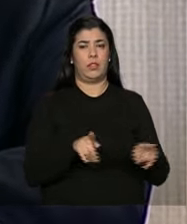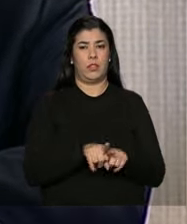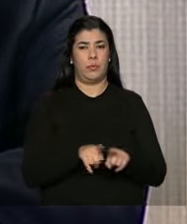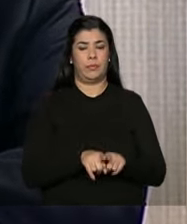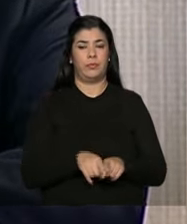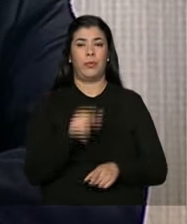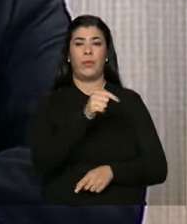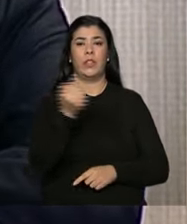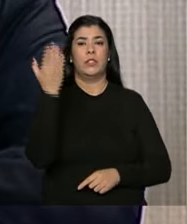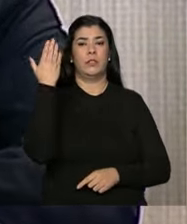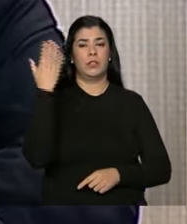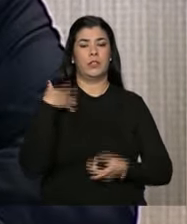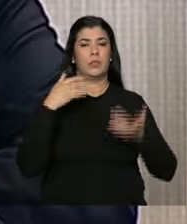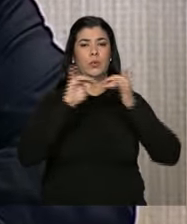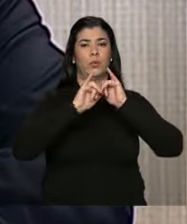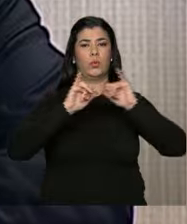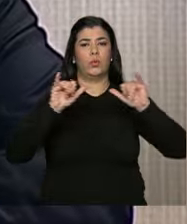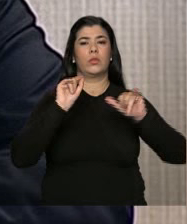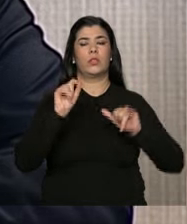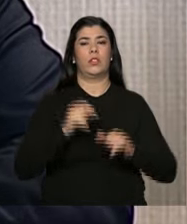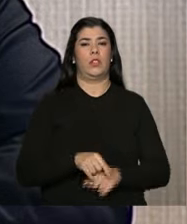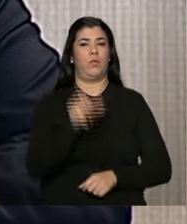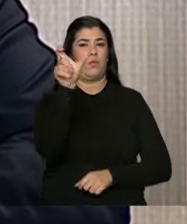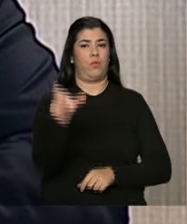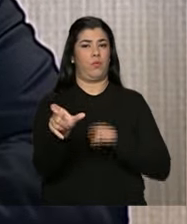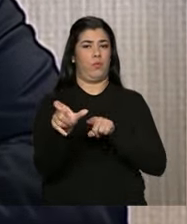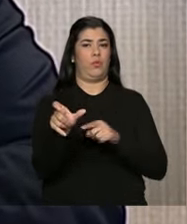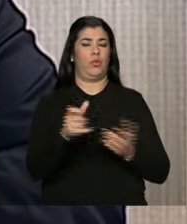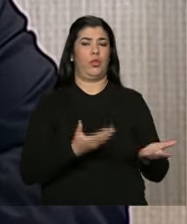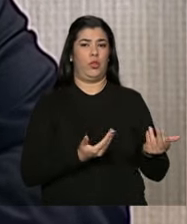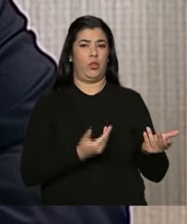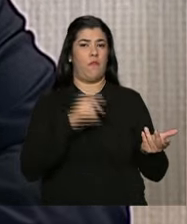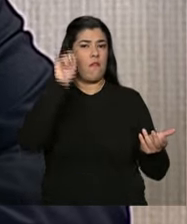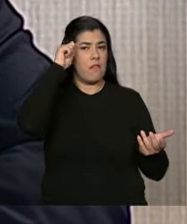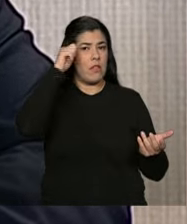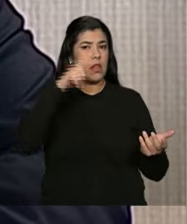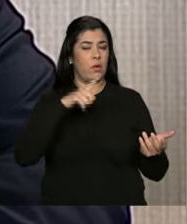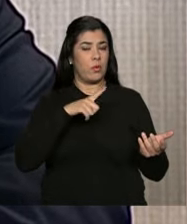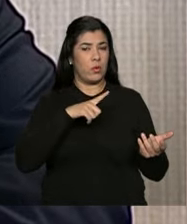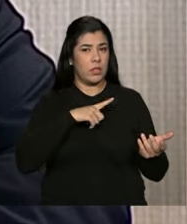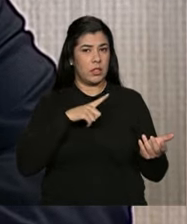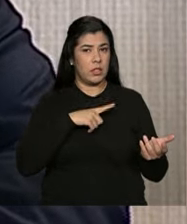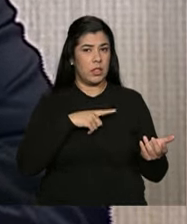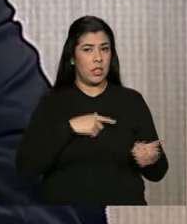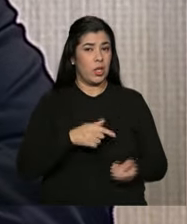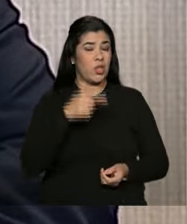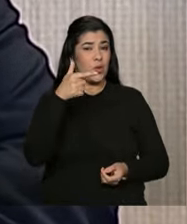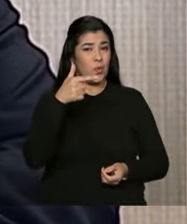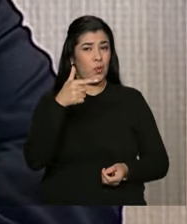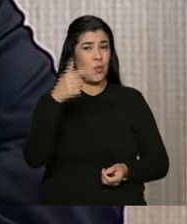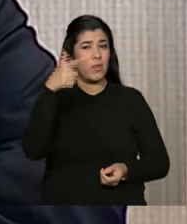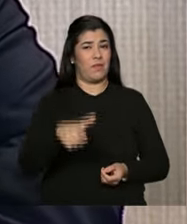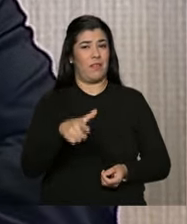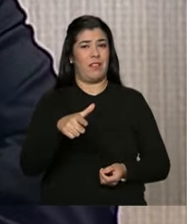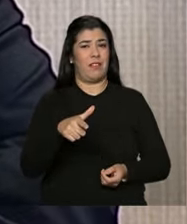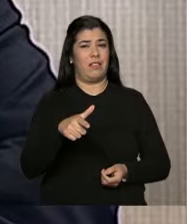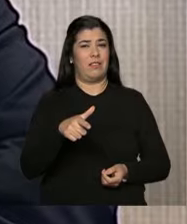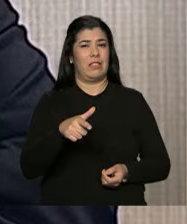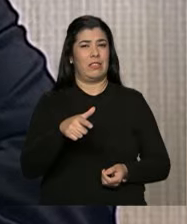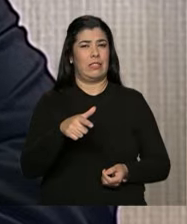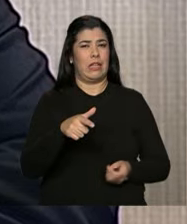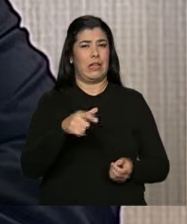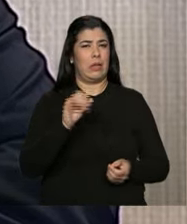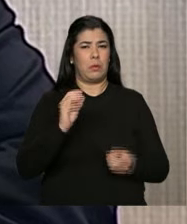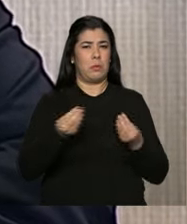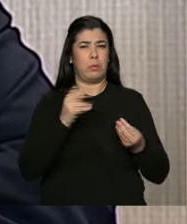pesquisa na semana passada que mostra eh que um jovem negro tem duas vezes e meia mais chances que morrer que um branco, né? E a própria